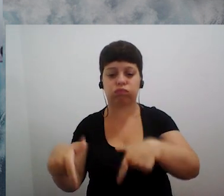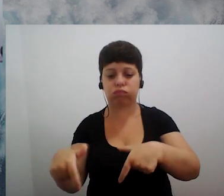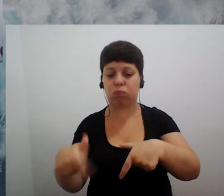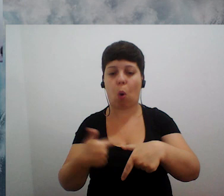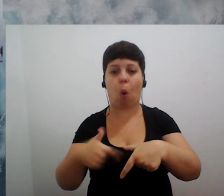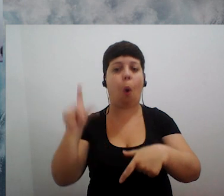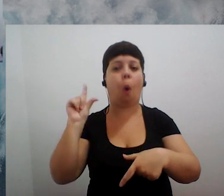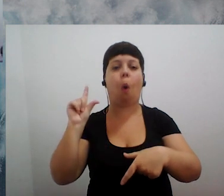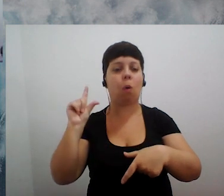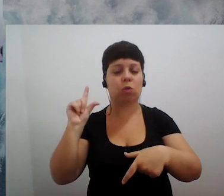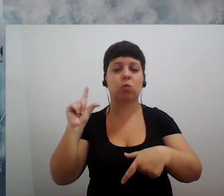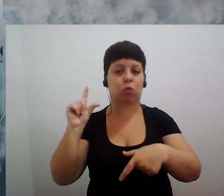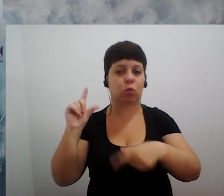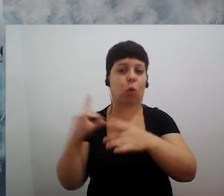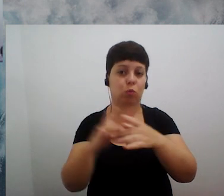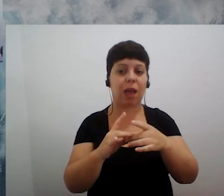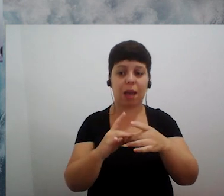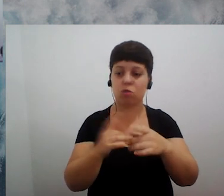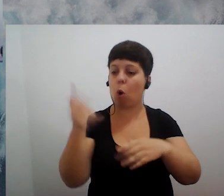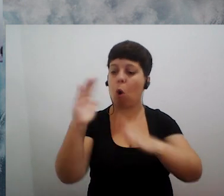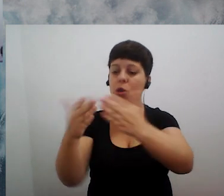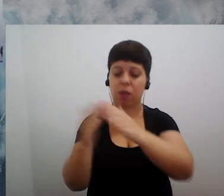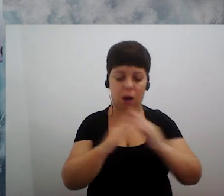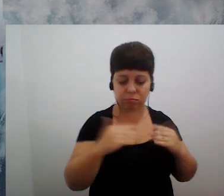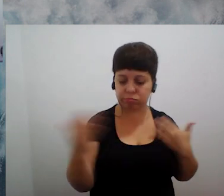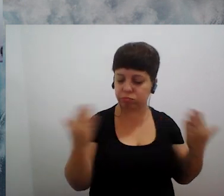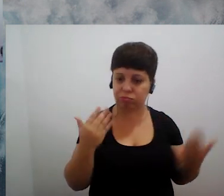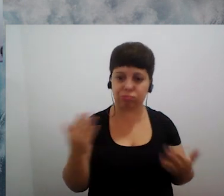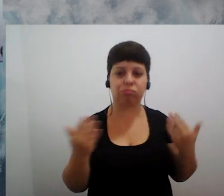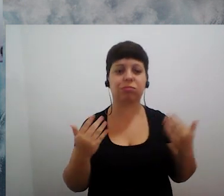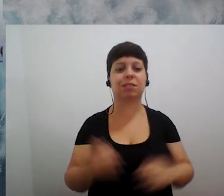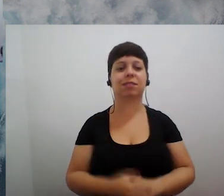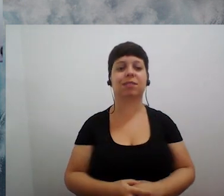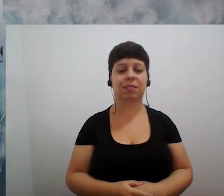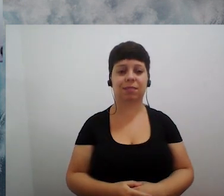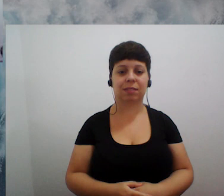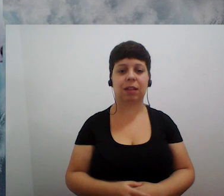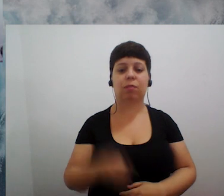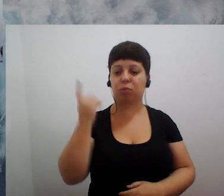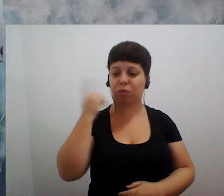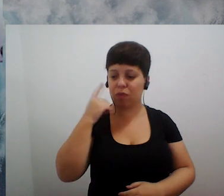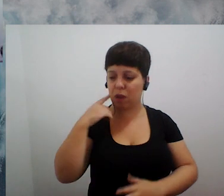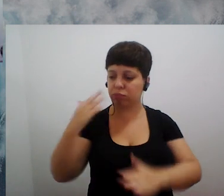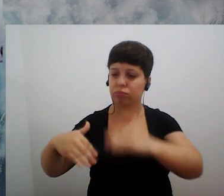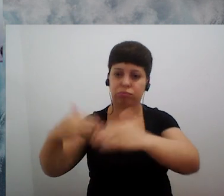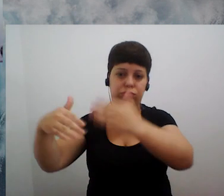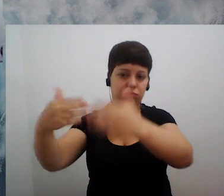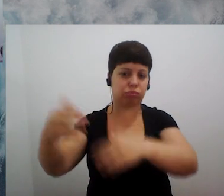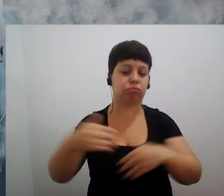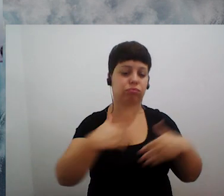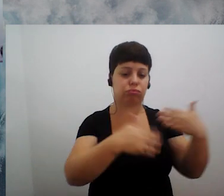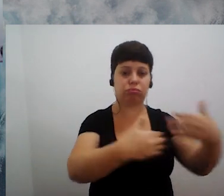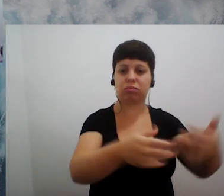uma realidade totalmente diferente da nossa aqui. E aí a gente para entender que as construções foram